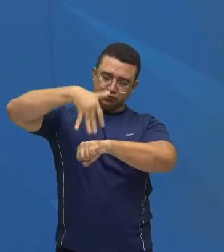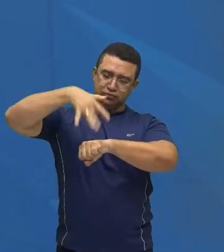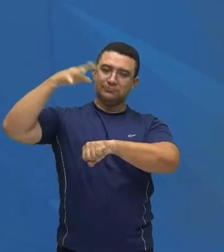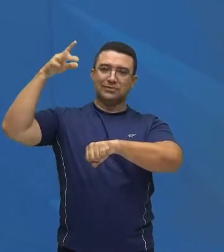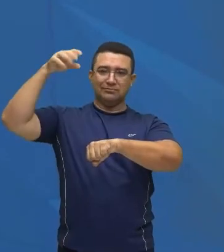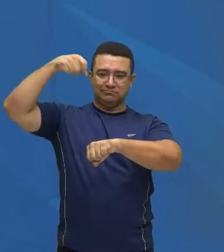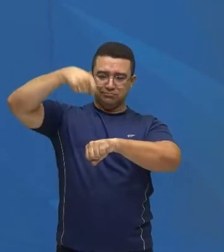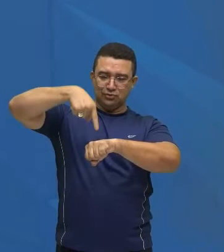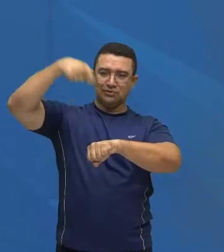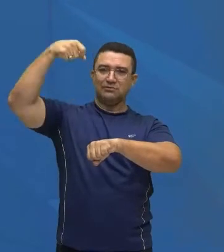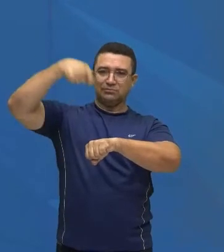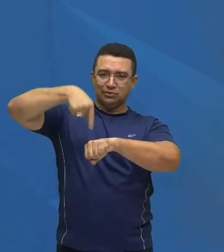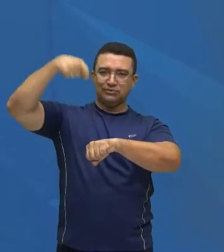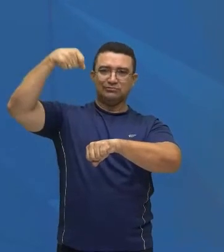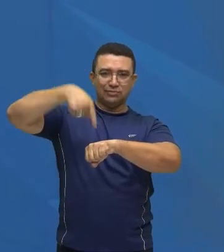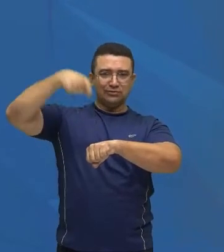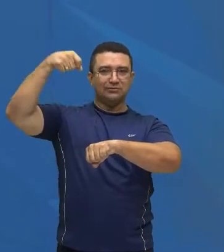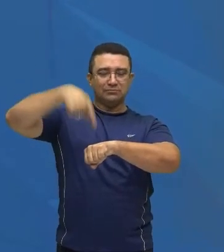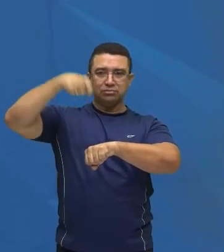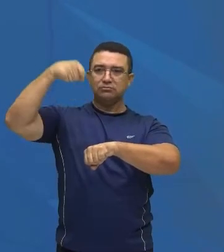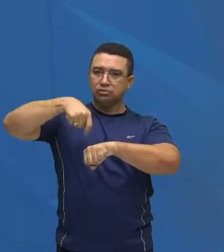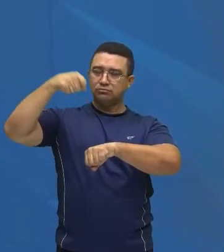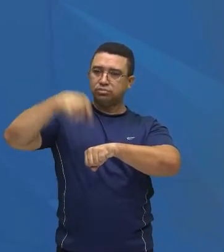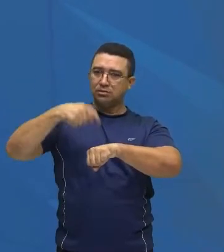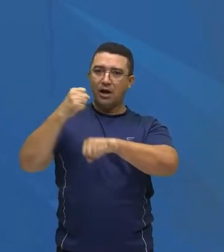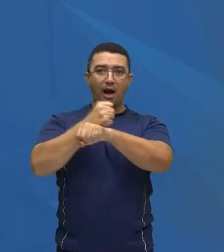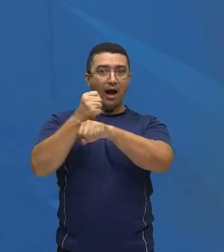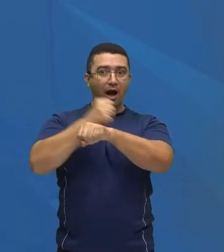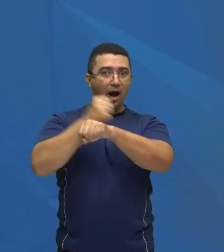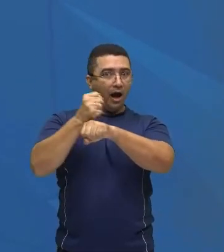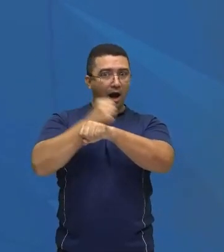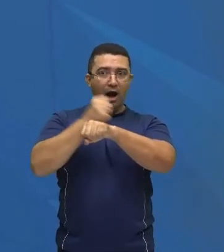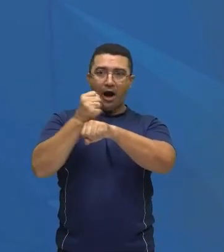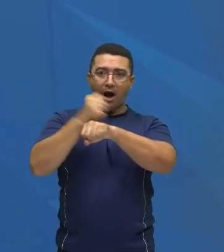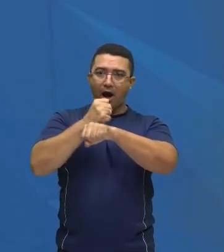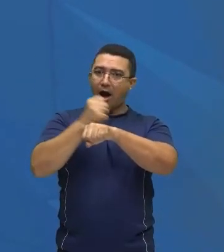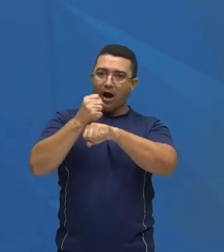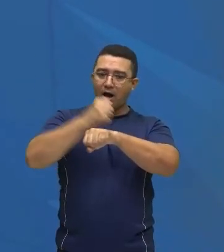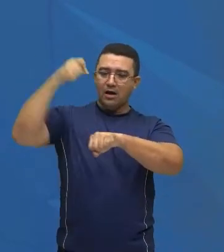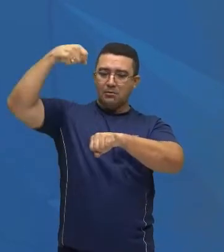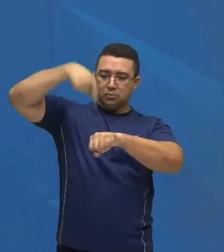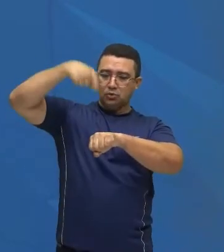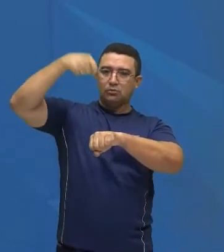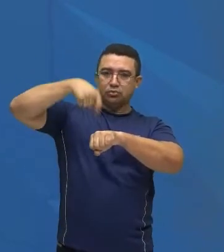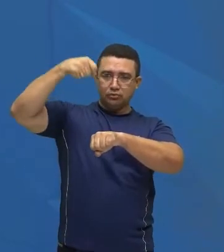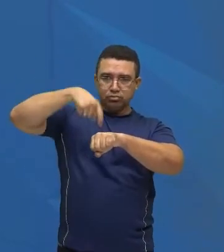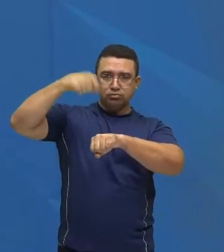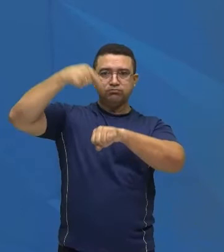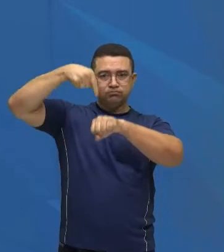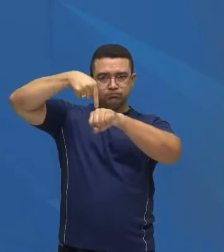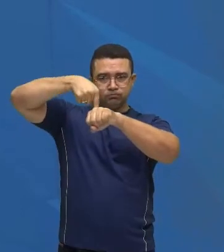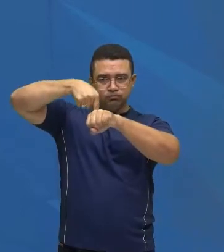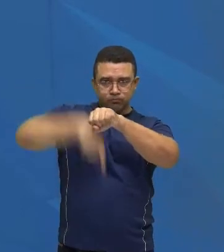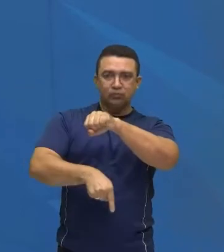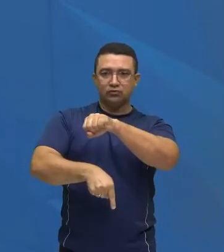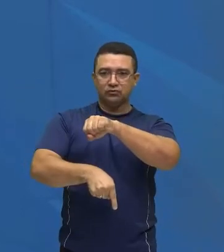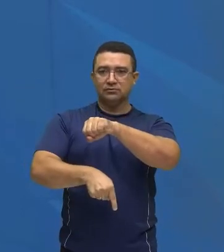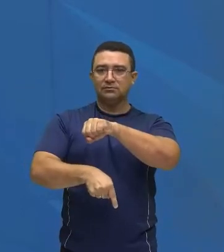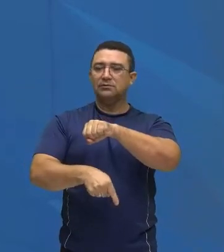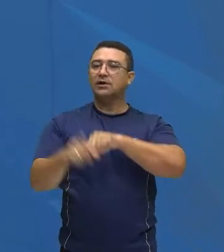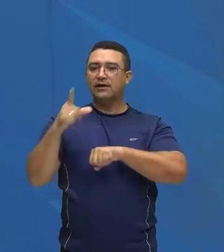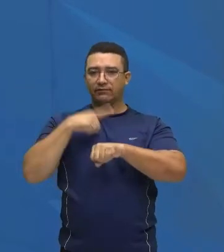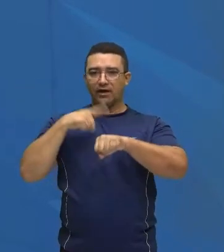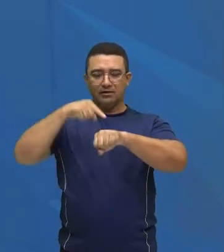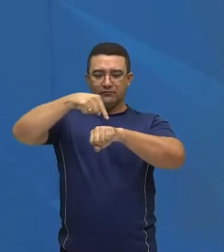nessas cachoeiras, e aí ela tem ali o caminho por onde ela passa, normalmente deixa